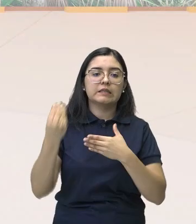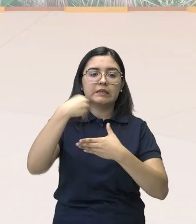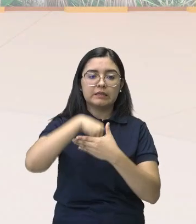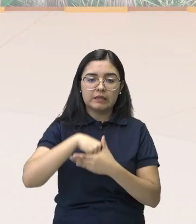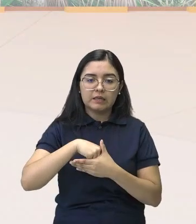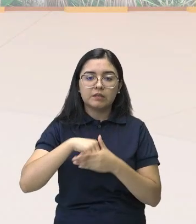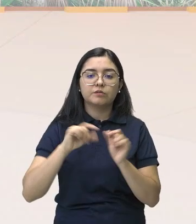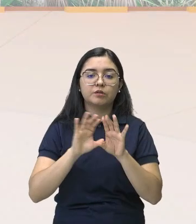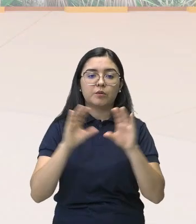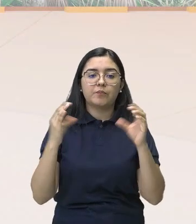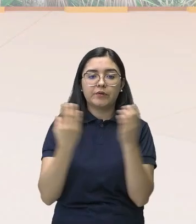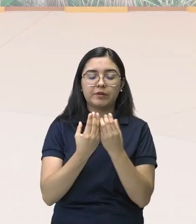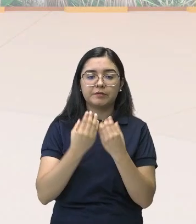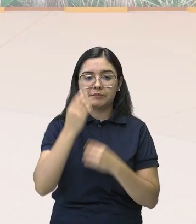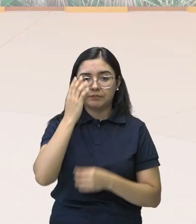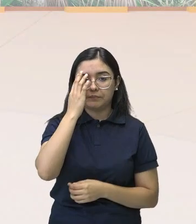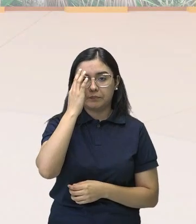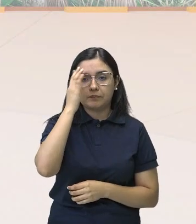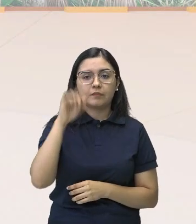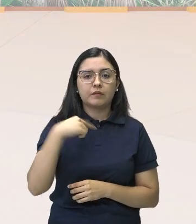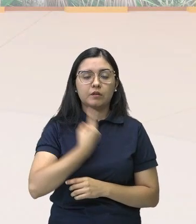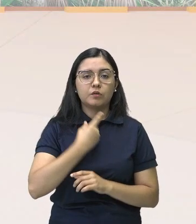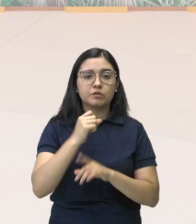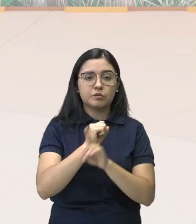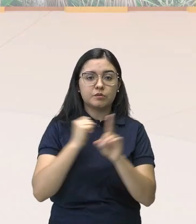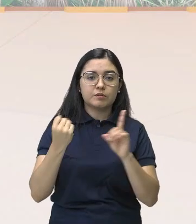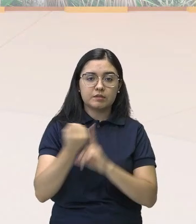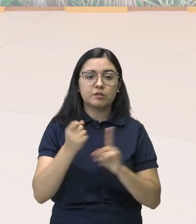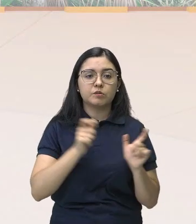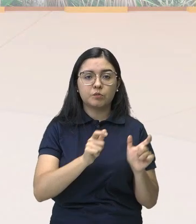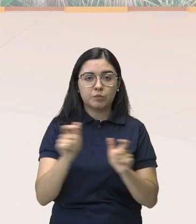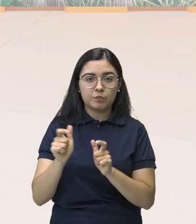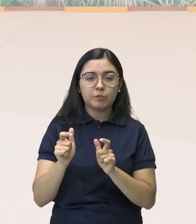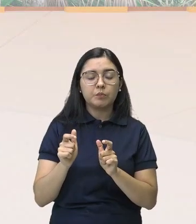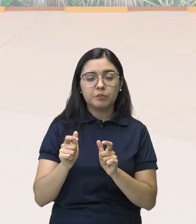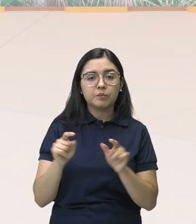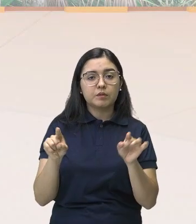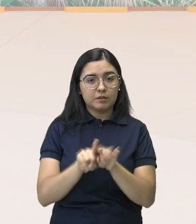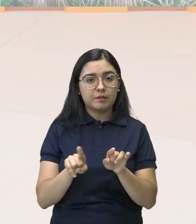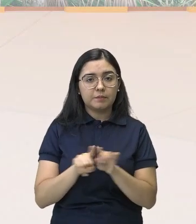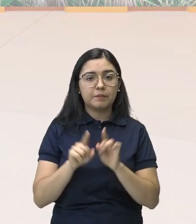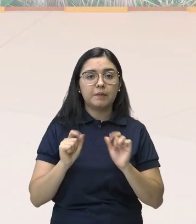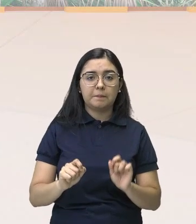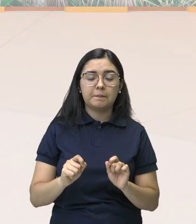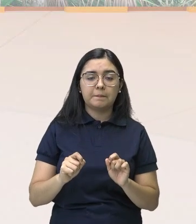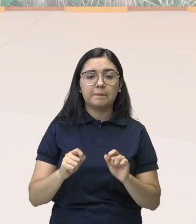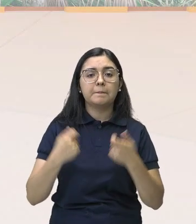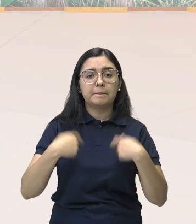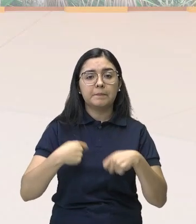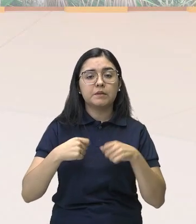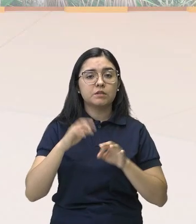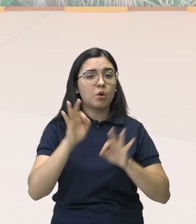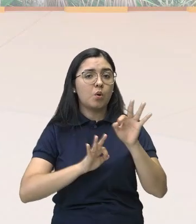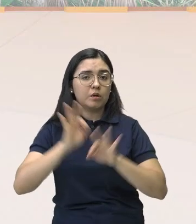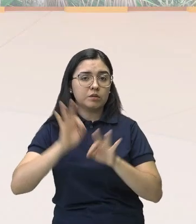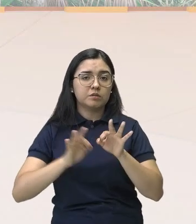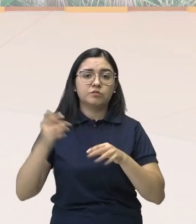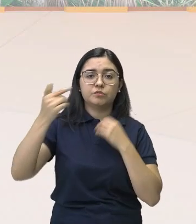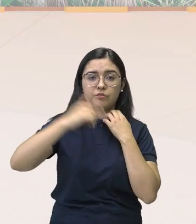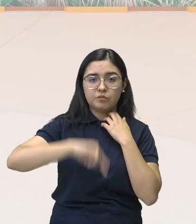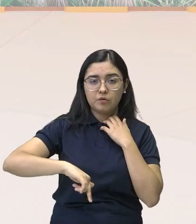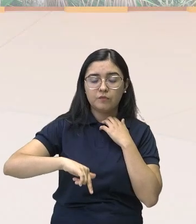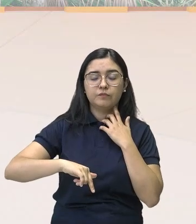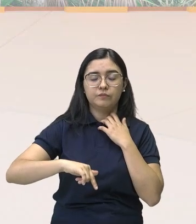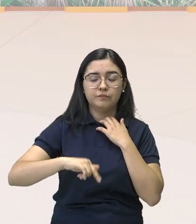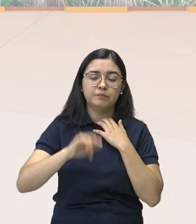das comunidades. As nossas sociedades locais também têm que se reorganizar, têm